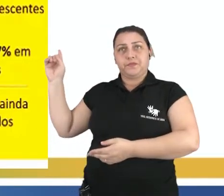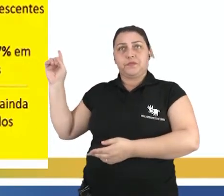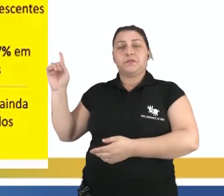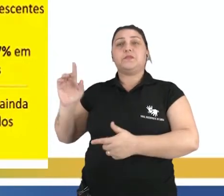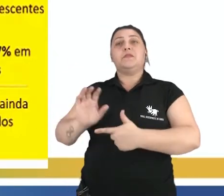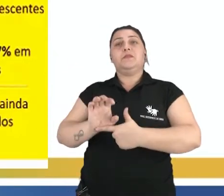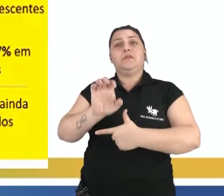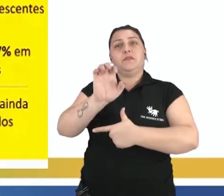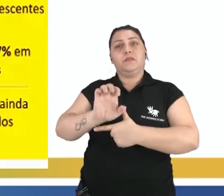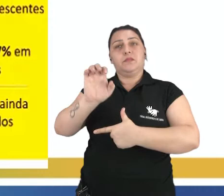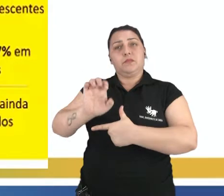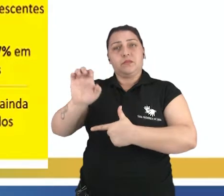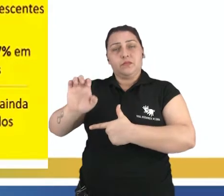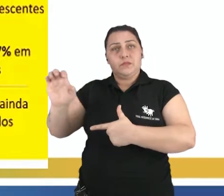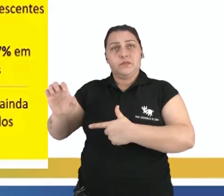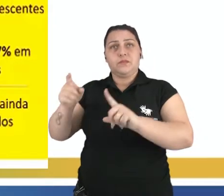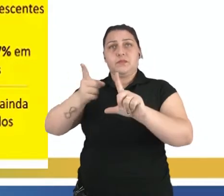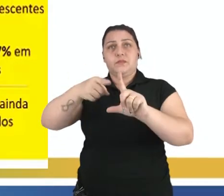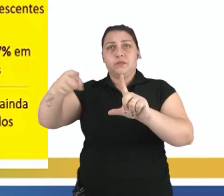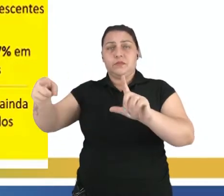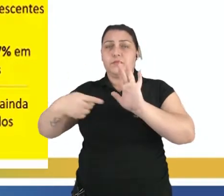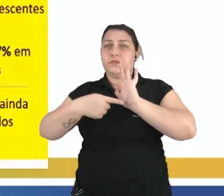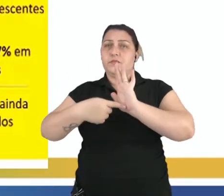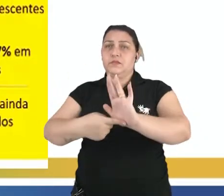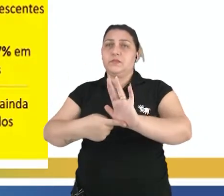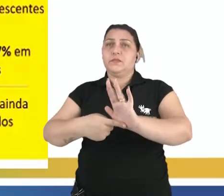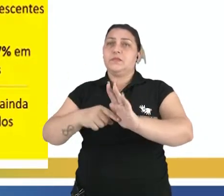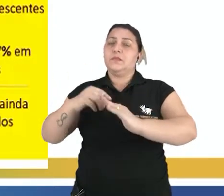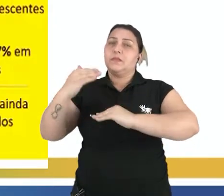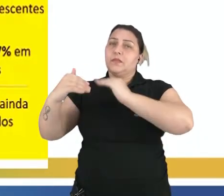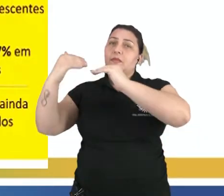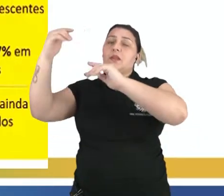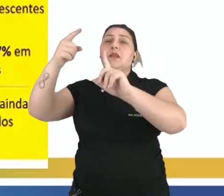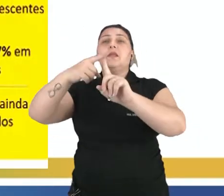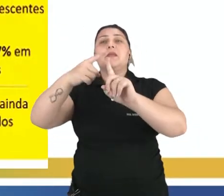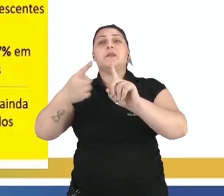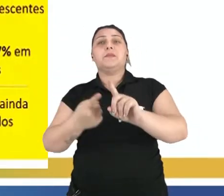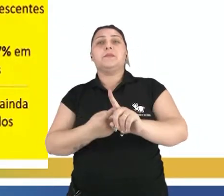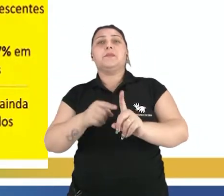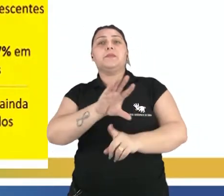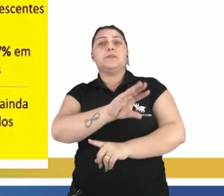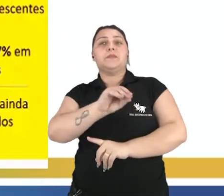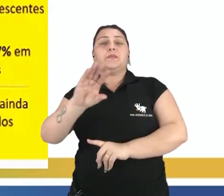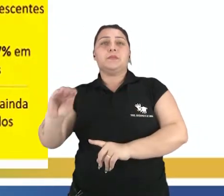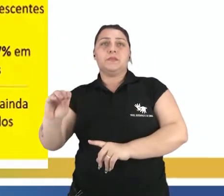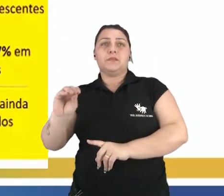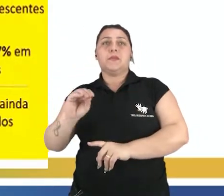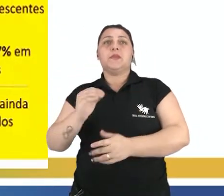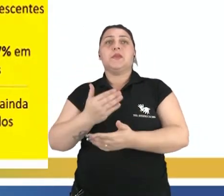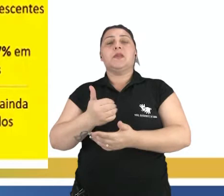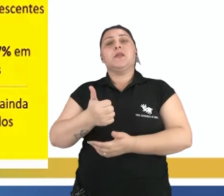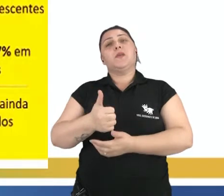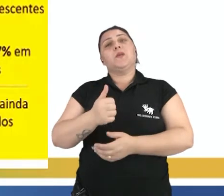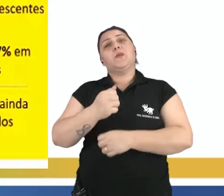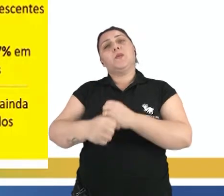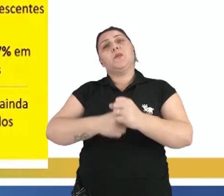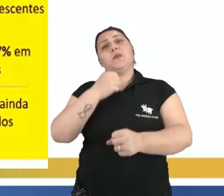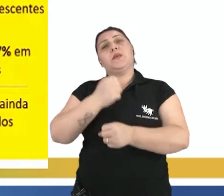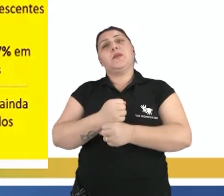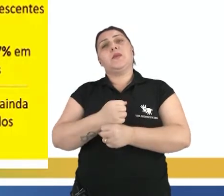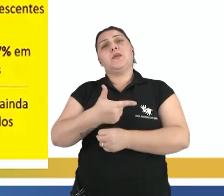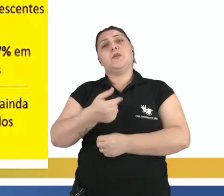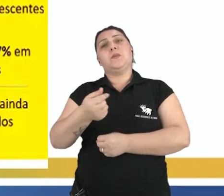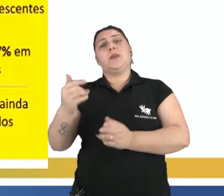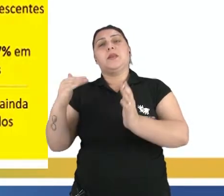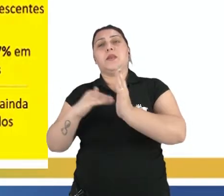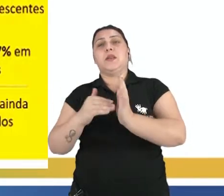estatística, né, um gráfico que mostra a evolução, né, da gravidez em adolescentes desde o ano de 2000 até